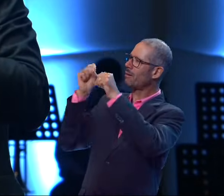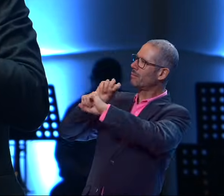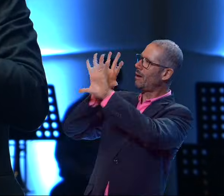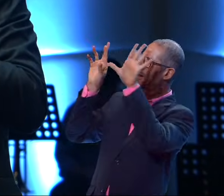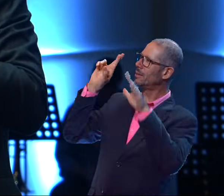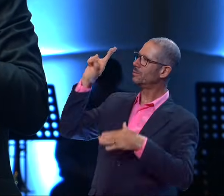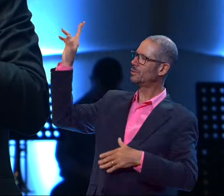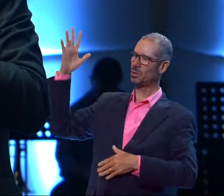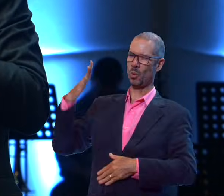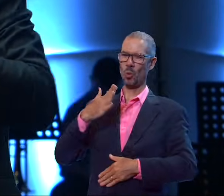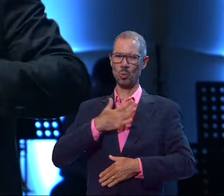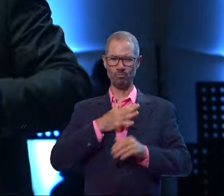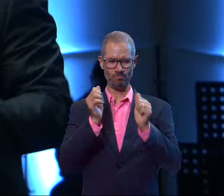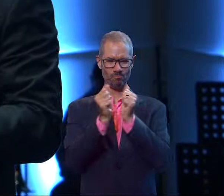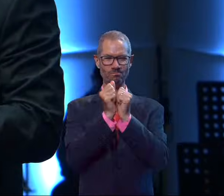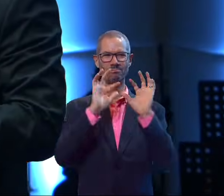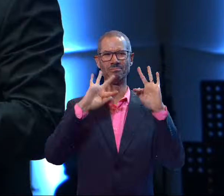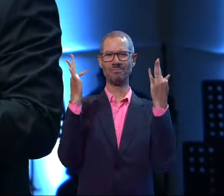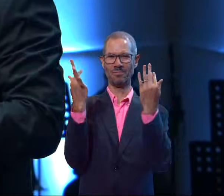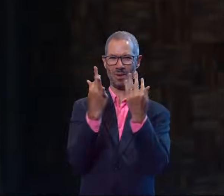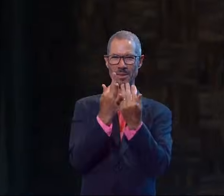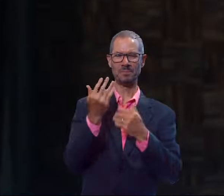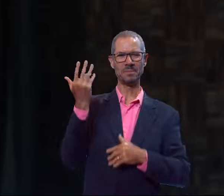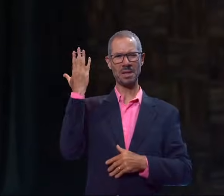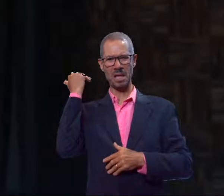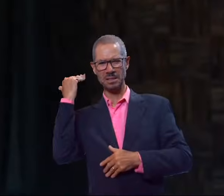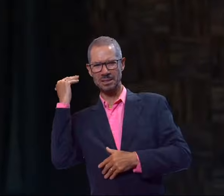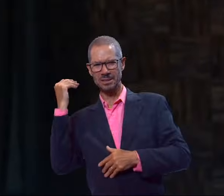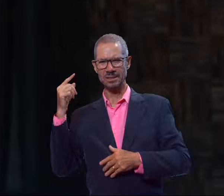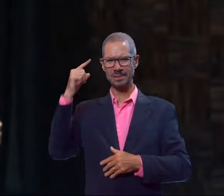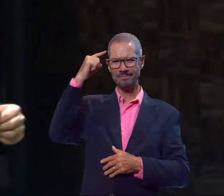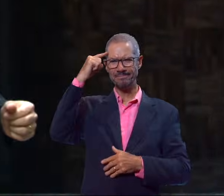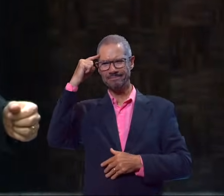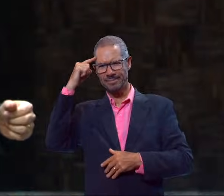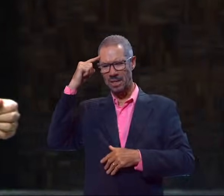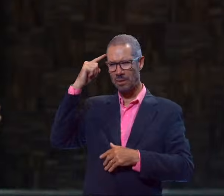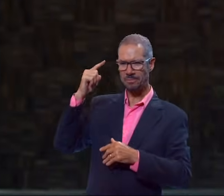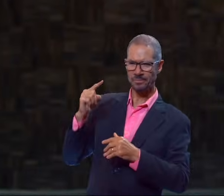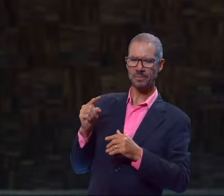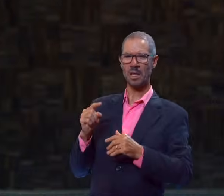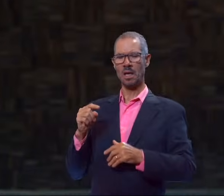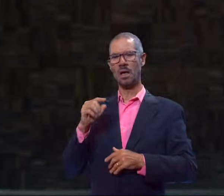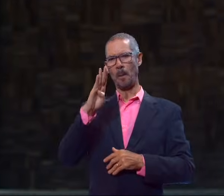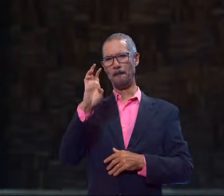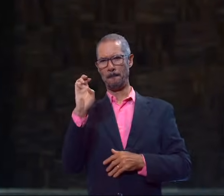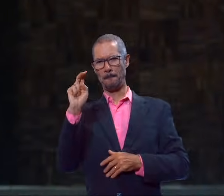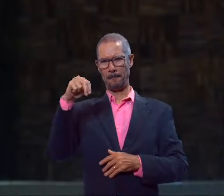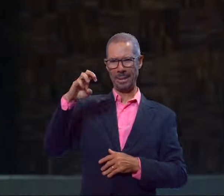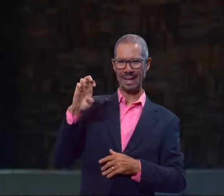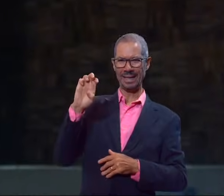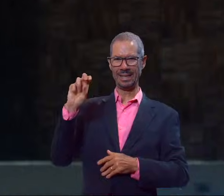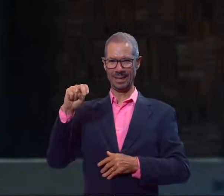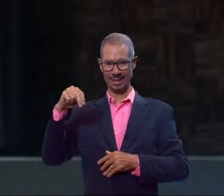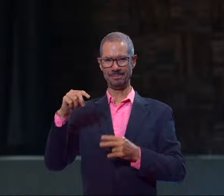os meus. Esses dias eu estava falando com o Beni e com a